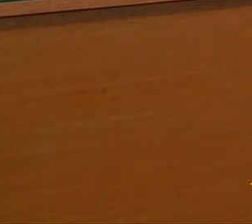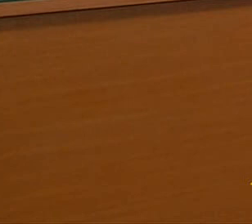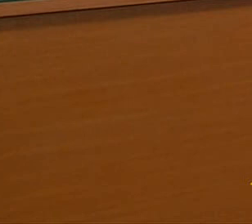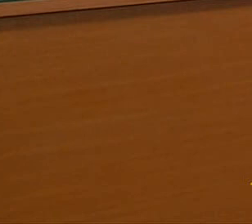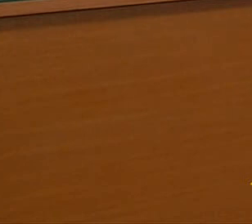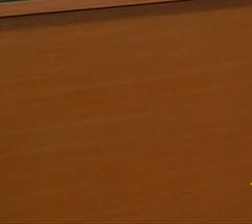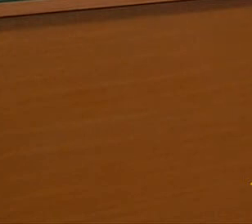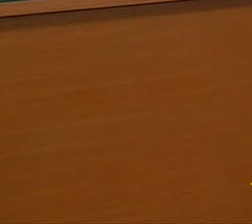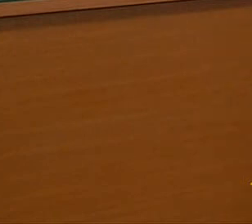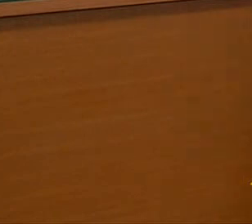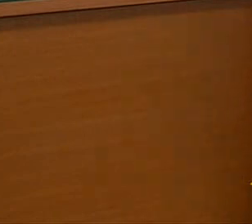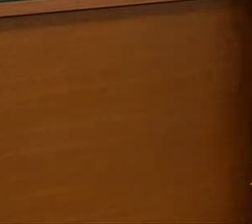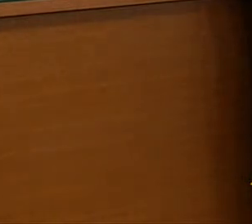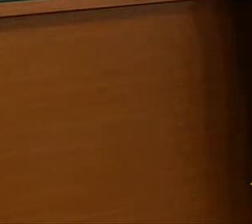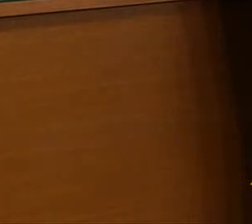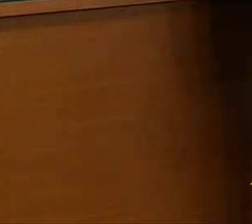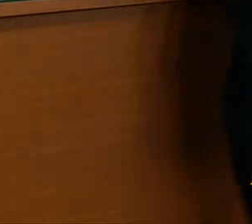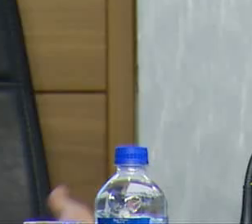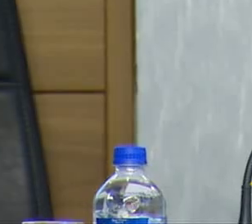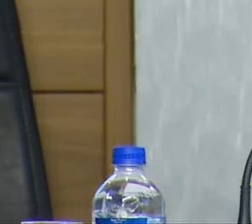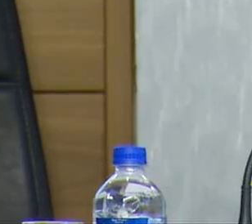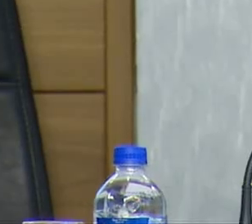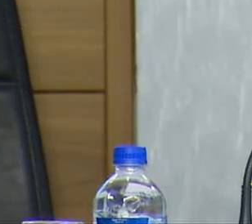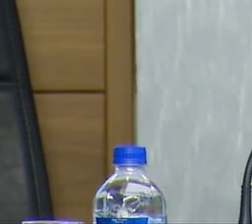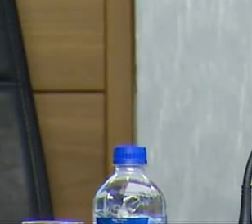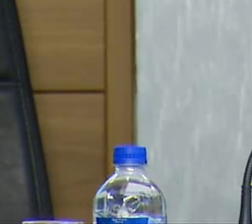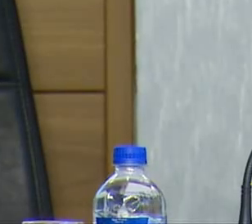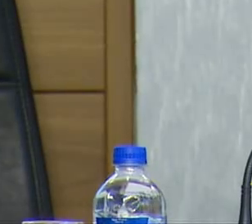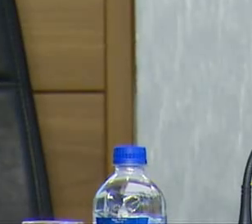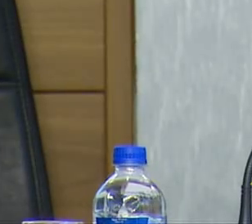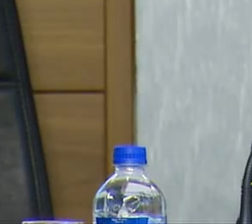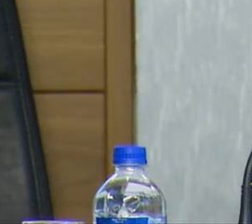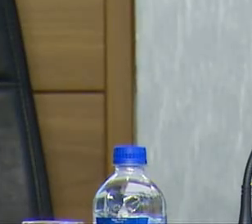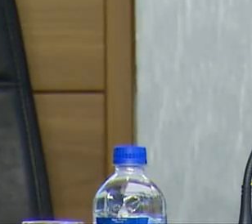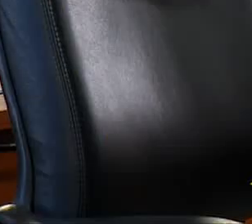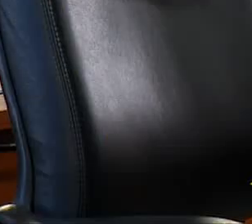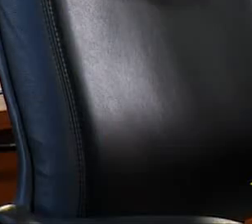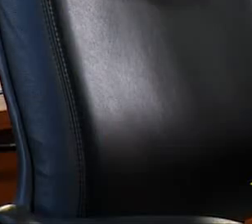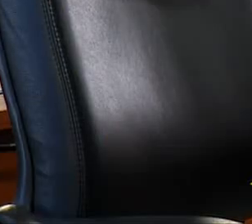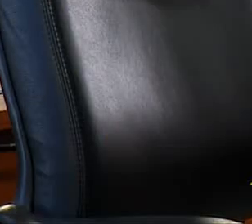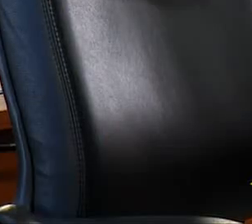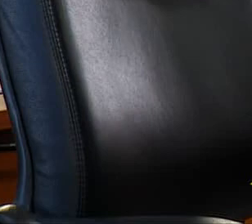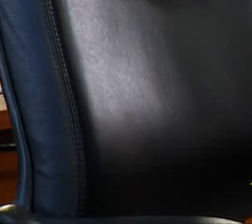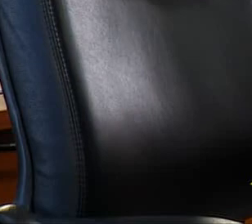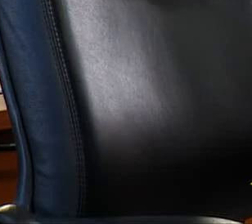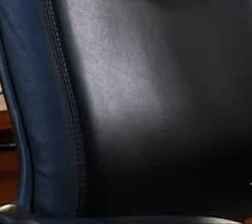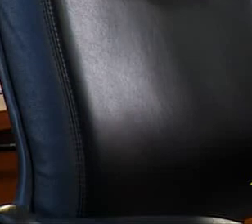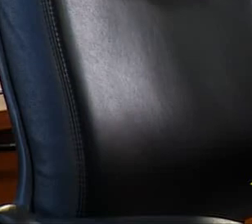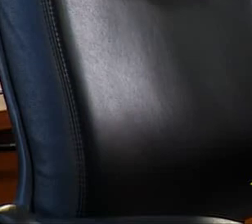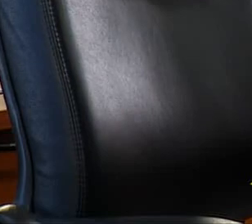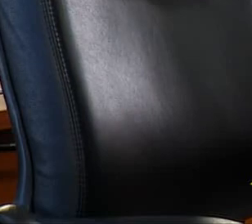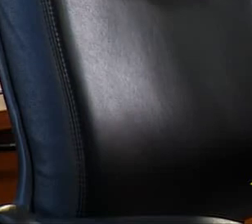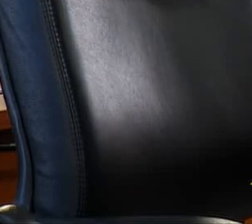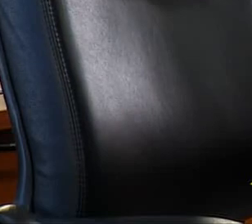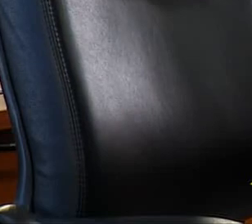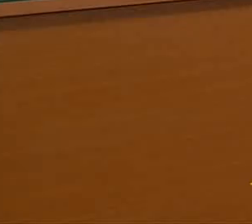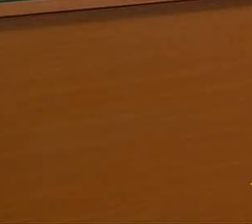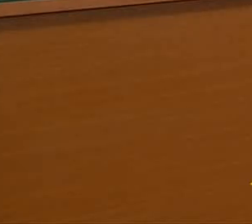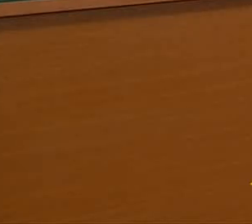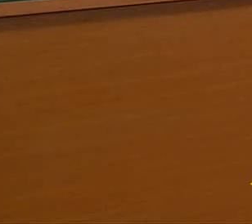Inverter a ordem das secretarias. Então, eu não tenho nenhuma razão. A hora que eu precisar ir embora, eu vou. Obrigado. Viu? Tá.